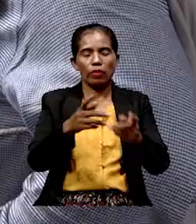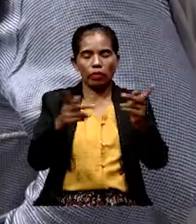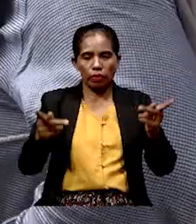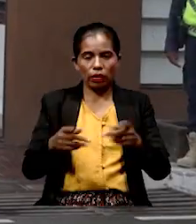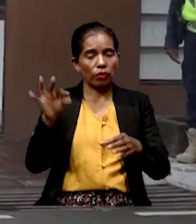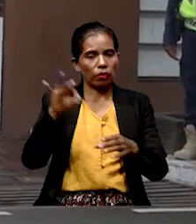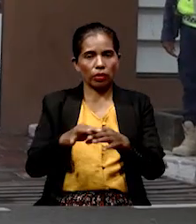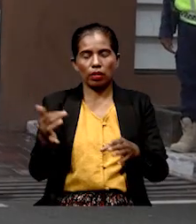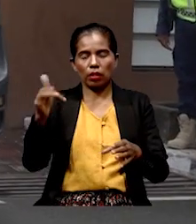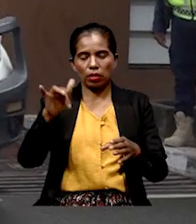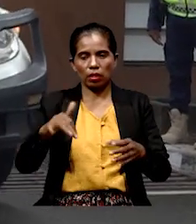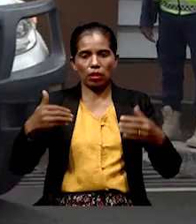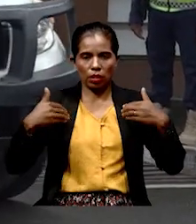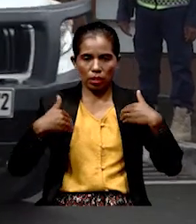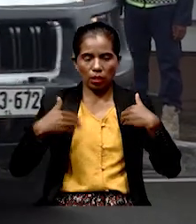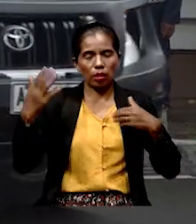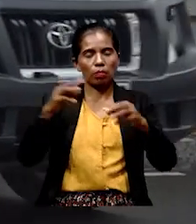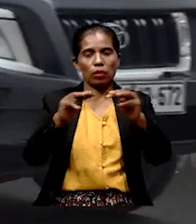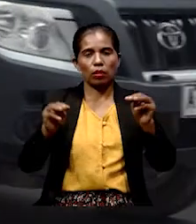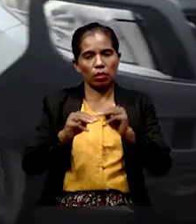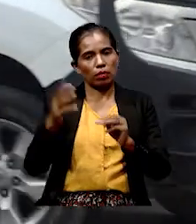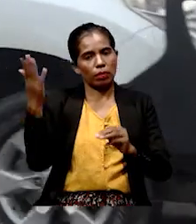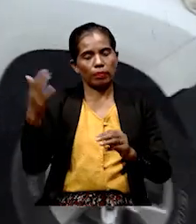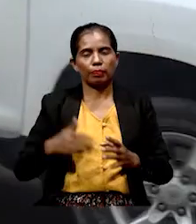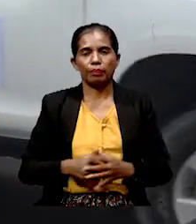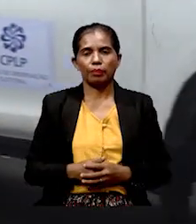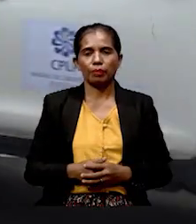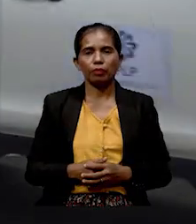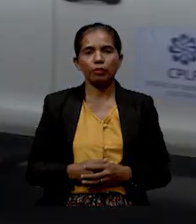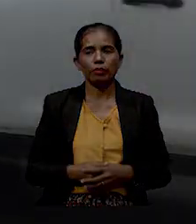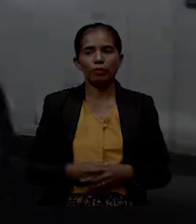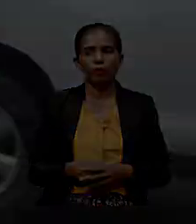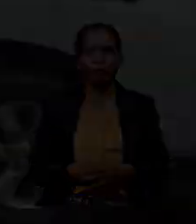Sira, nebe estabelece e a município Hiraknem. Agustin da Costa, Ziemen.